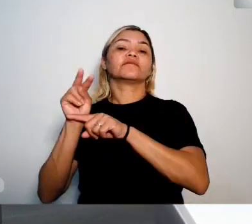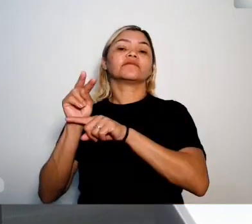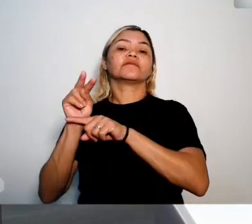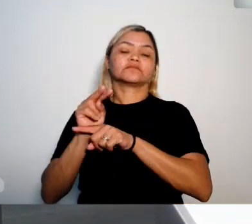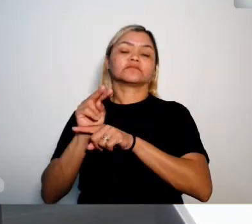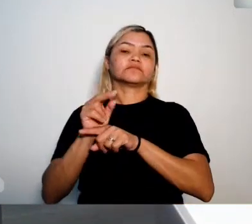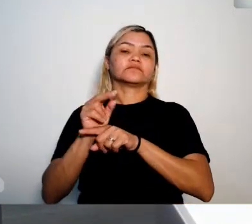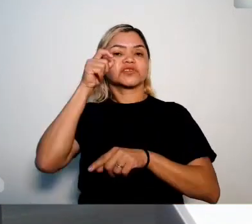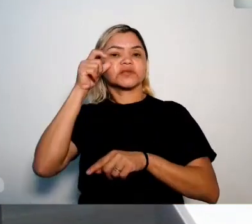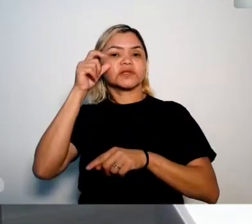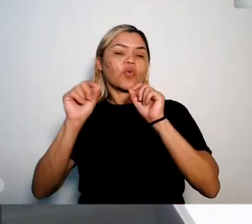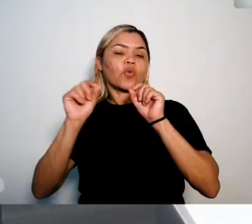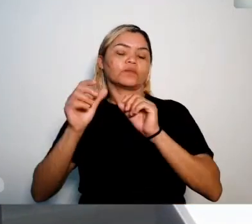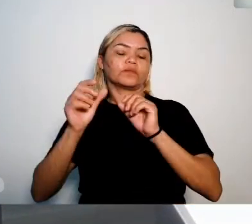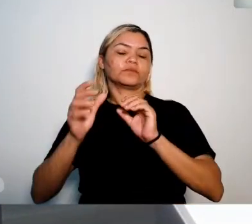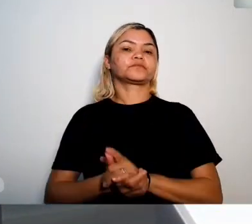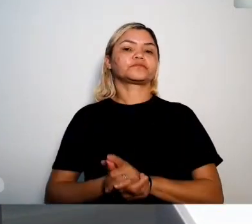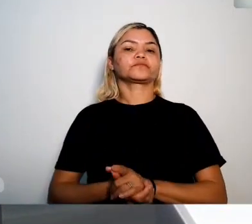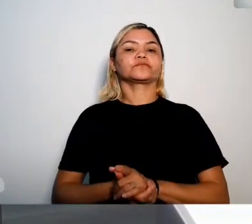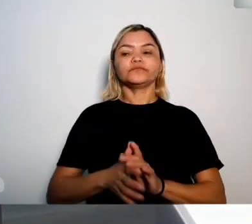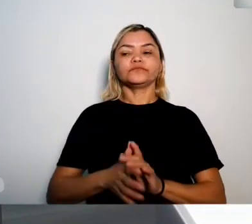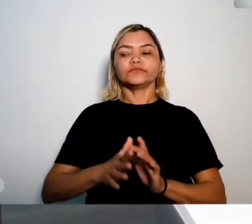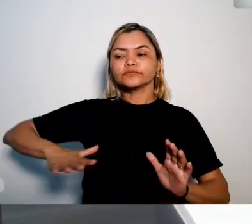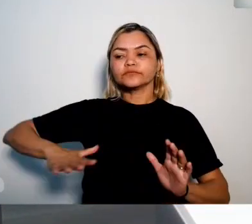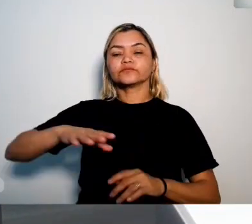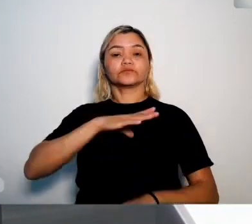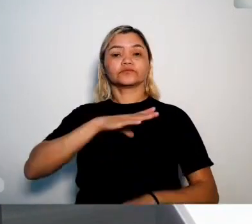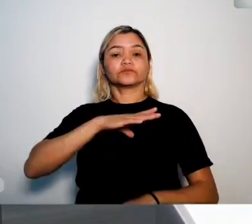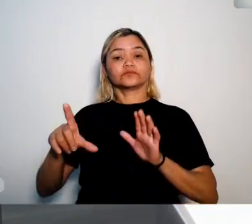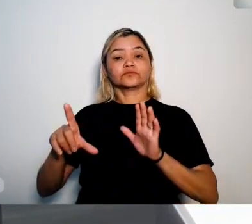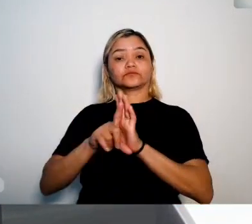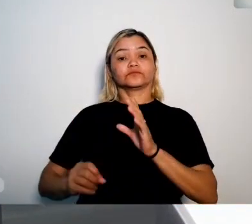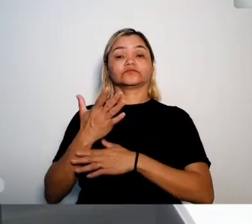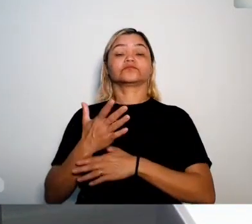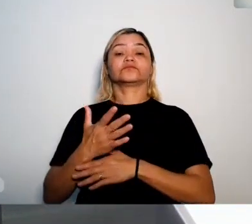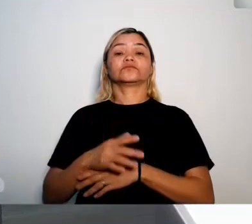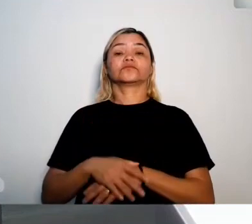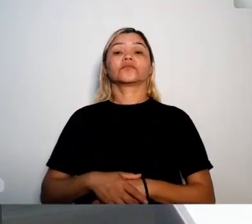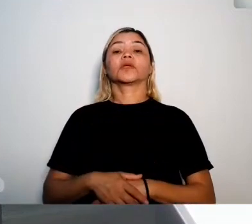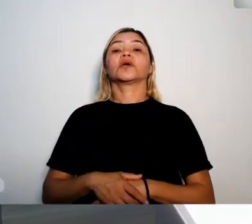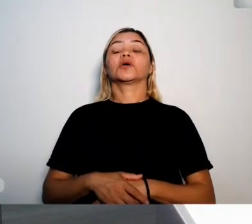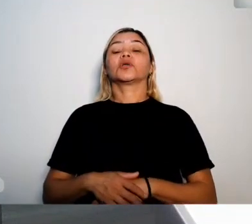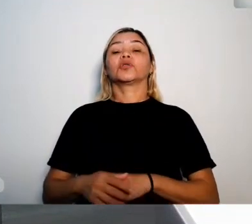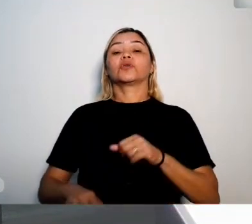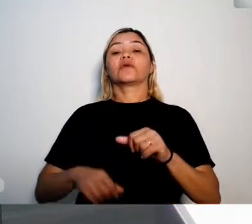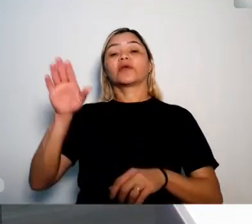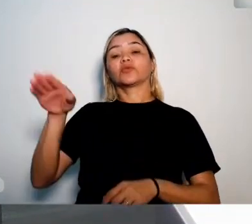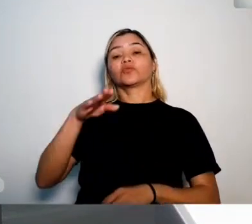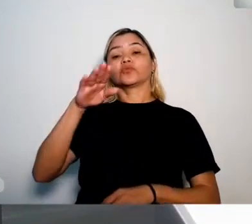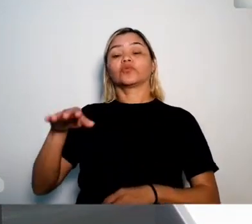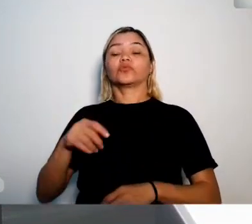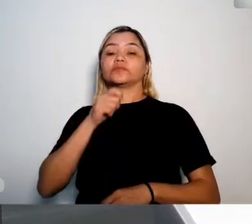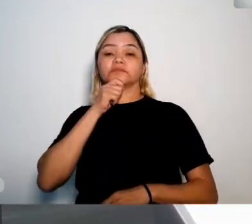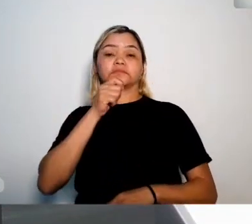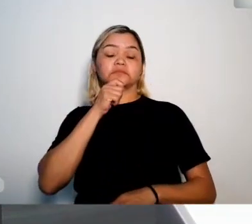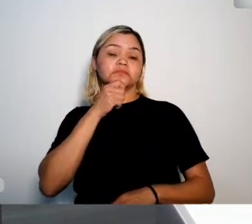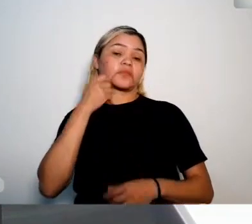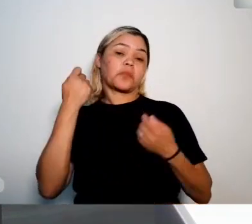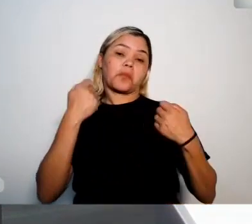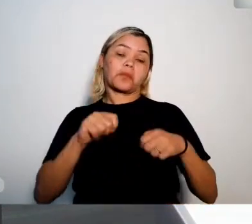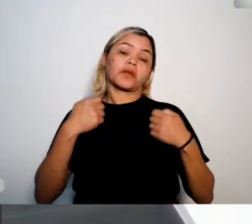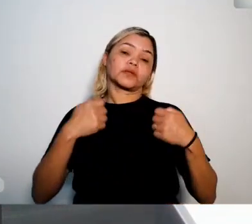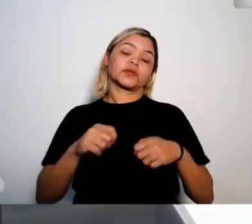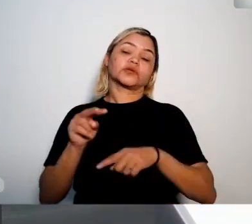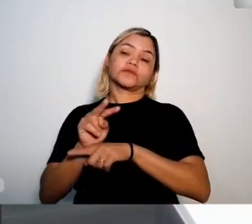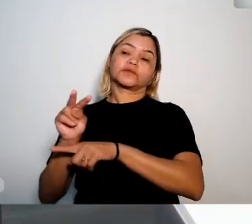maioria das cidades onde essa lei foi aprovada, ela se tornou sem efeito ou com efeito nulo, tendo em vista que não tem a capacidade de